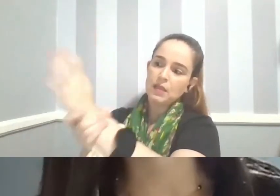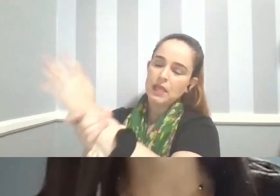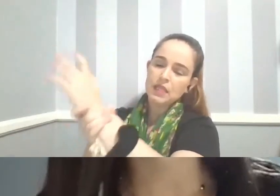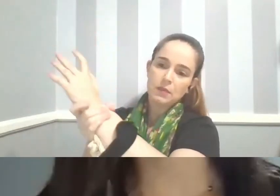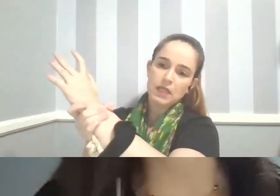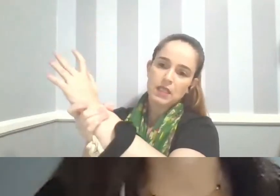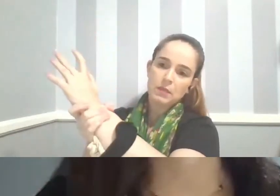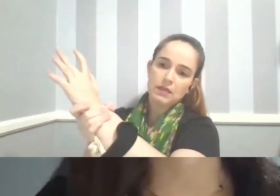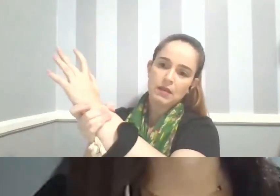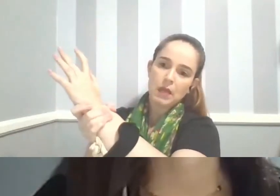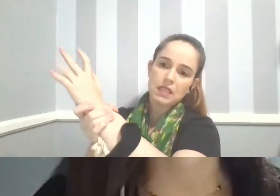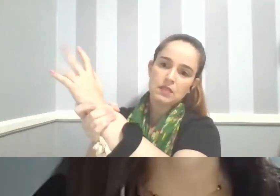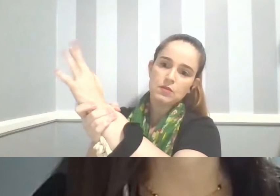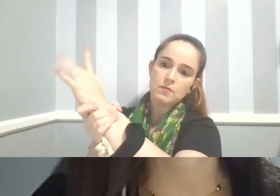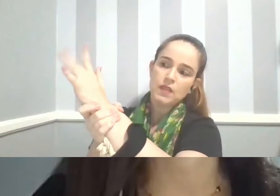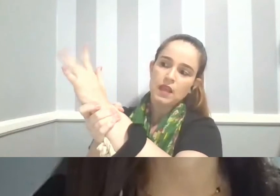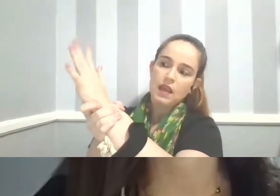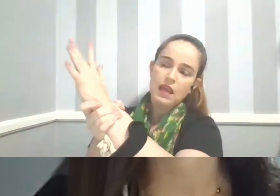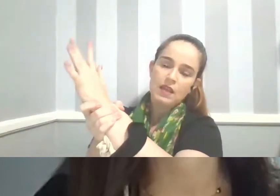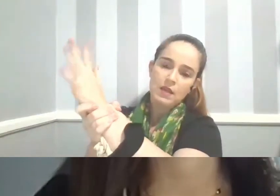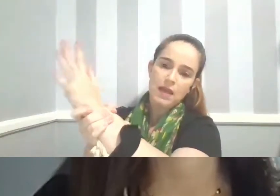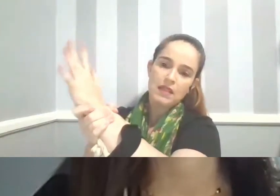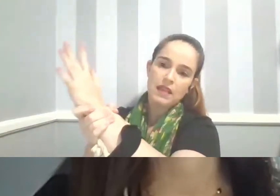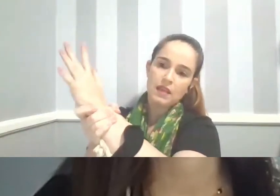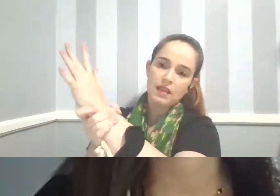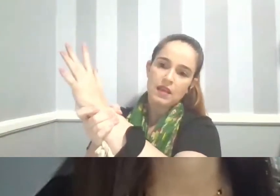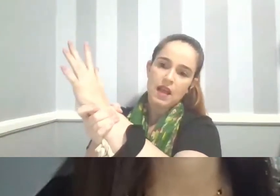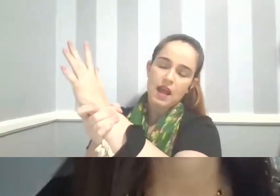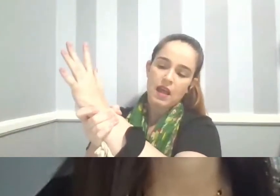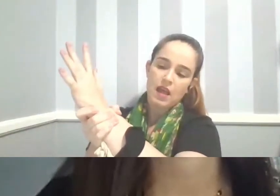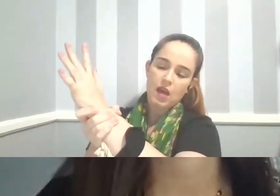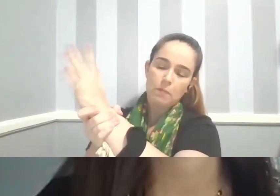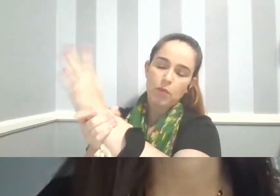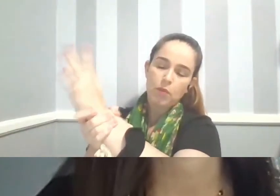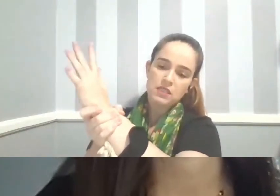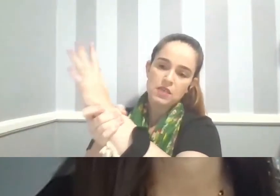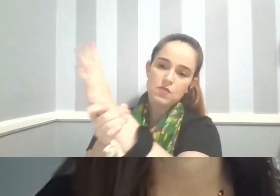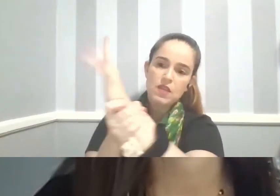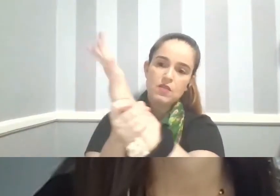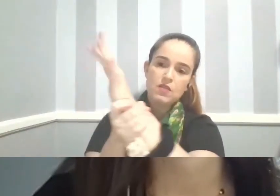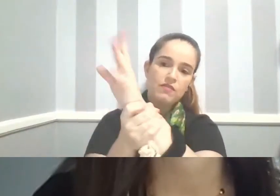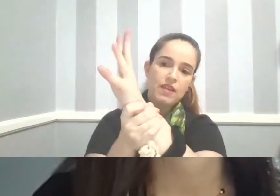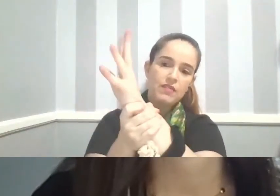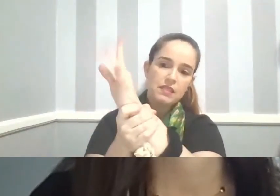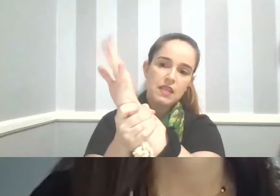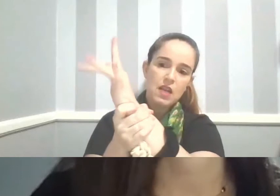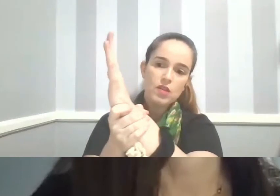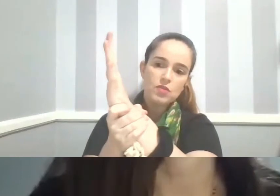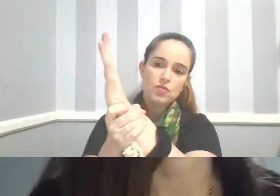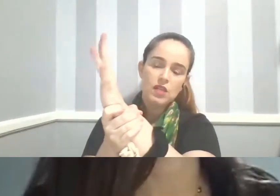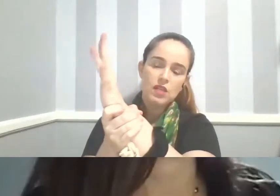está apertando, ele vai perder o aporte sanguíneo vai